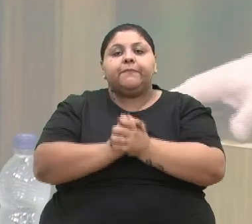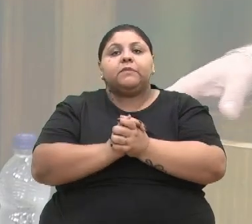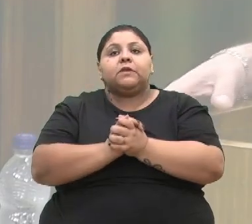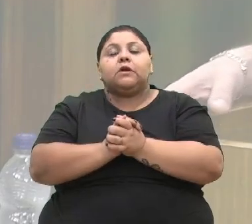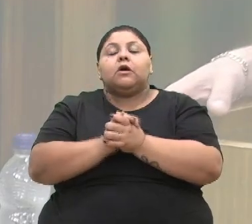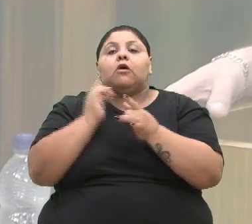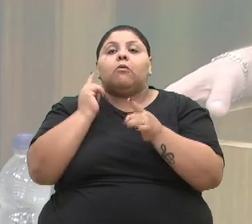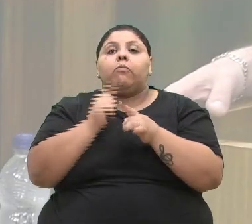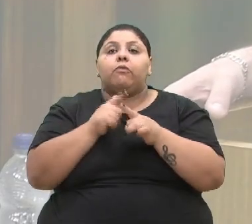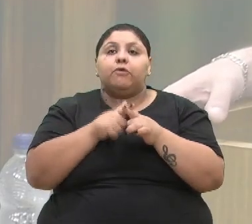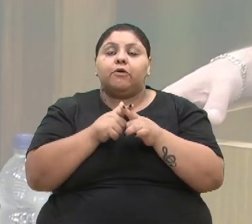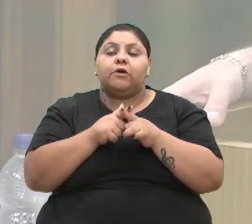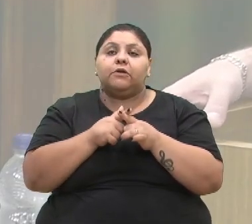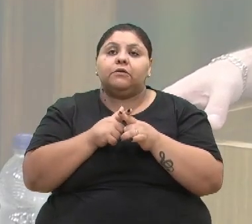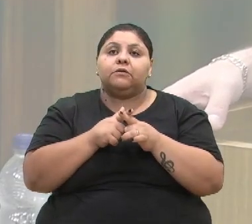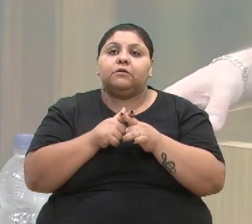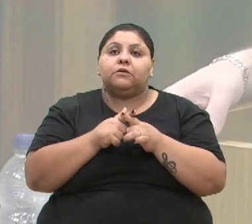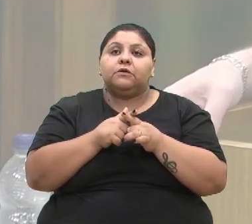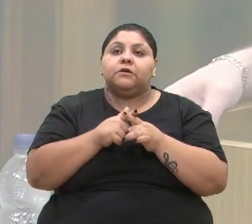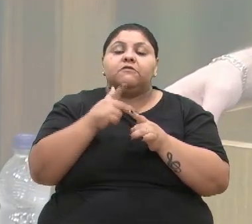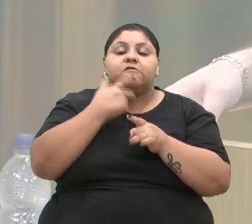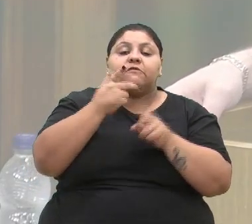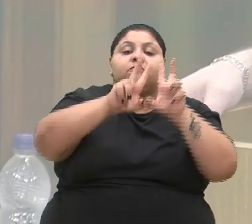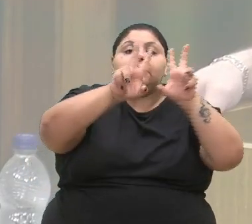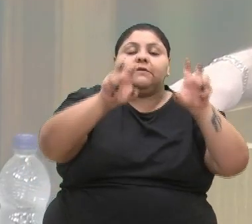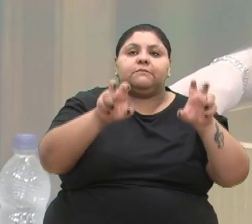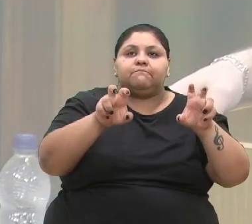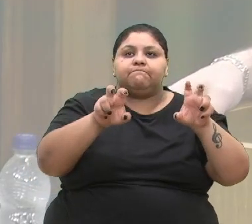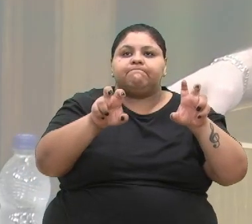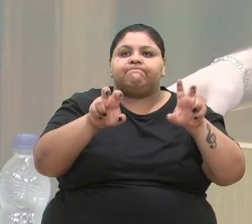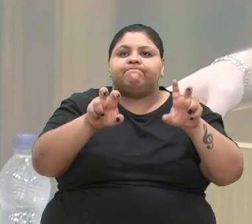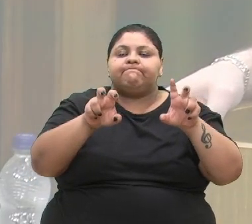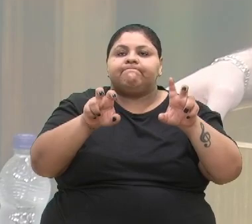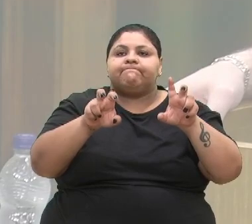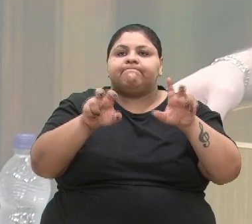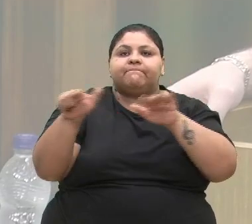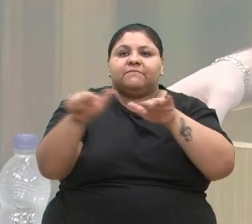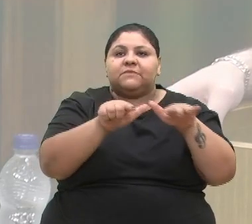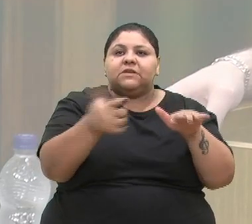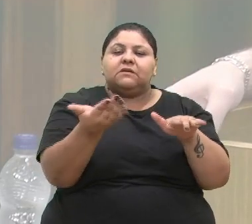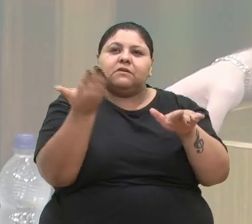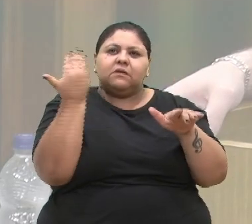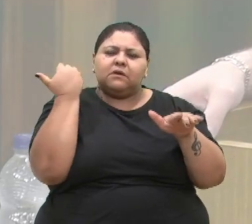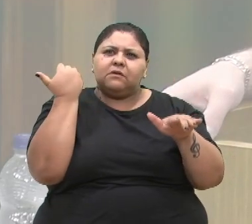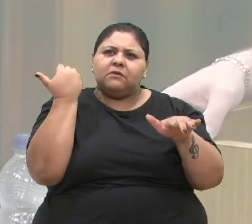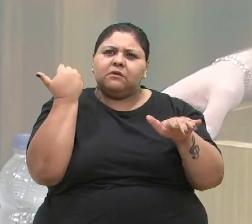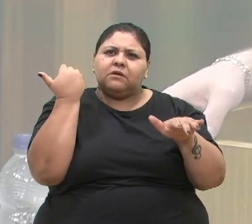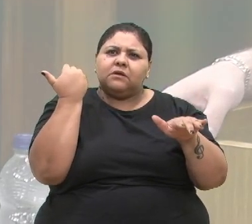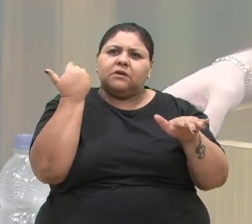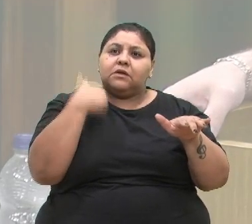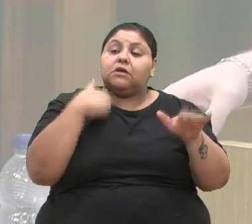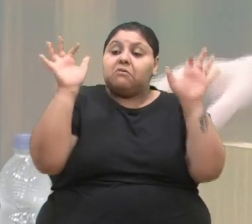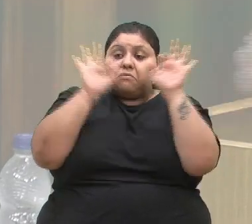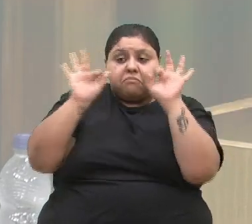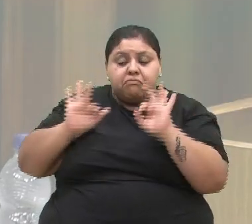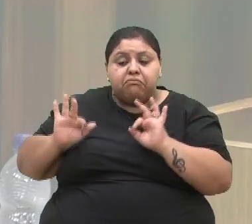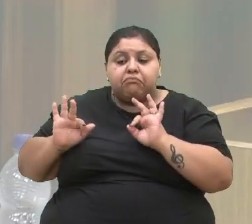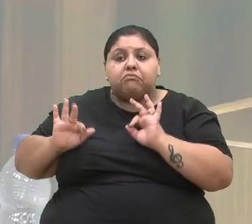trouxe este tema? Em virtude de que semana passada, e muito me alegra depois